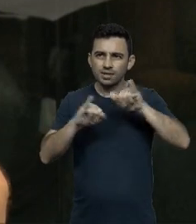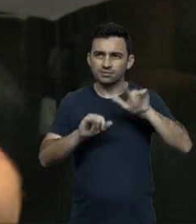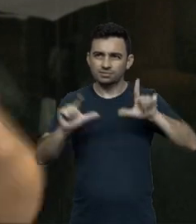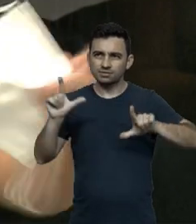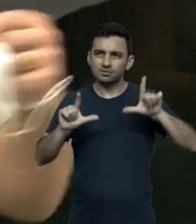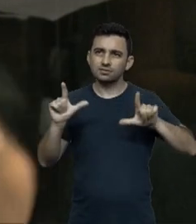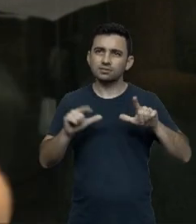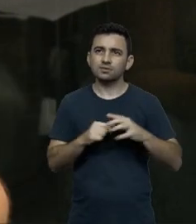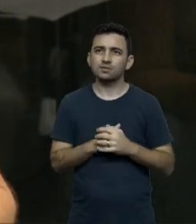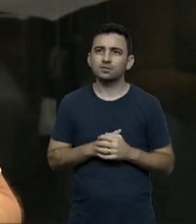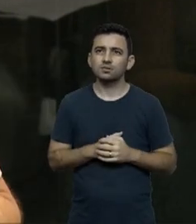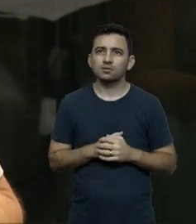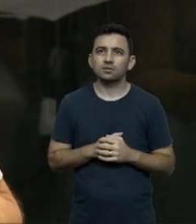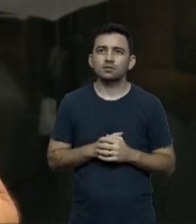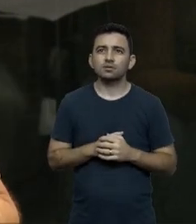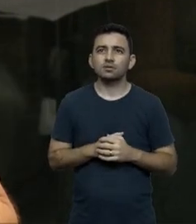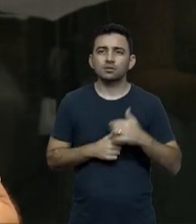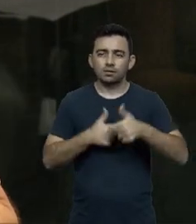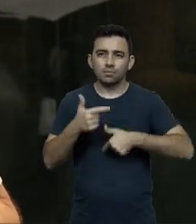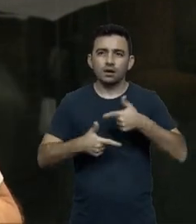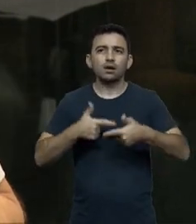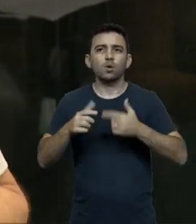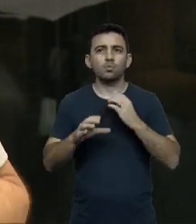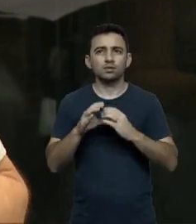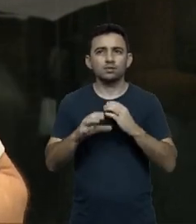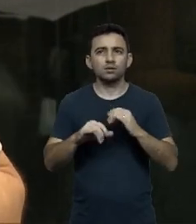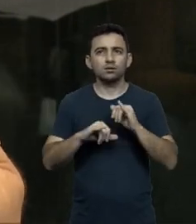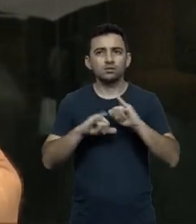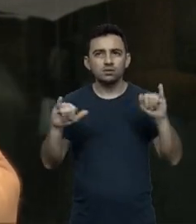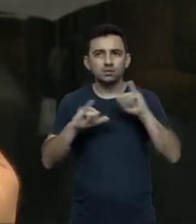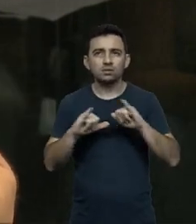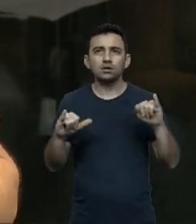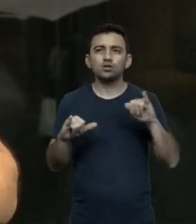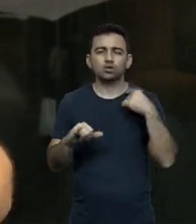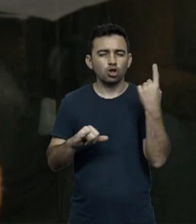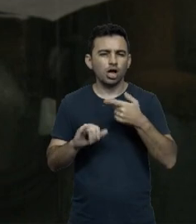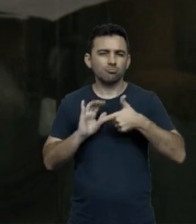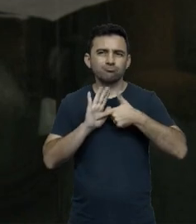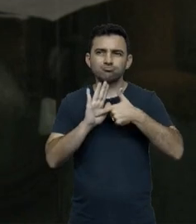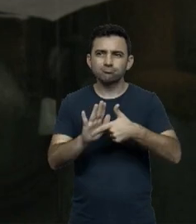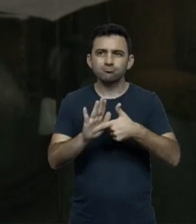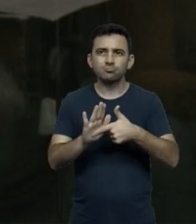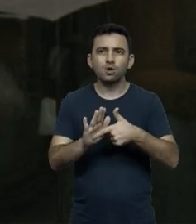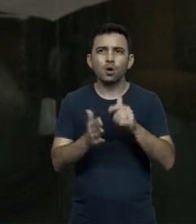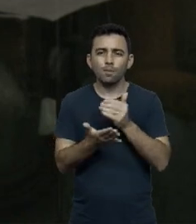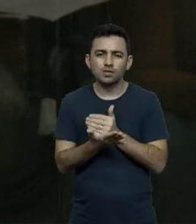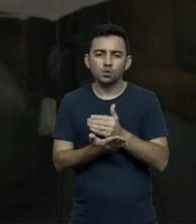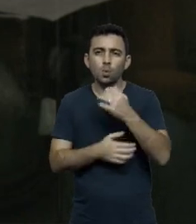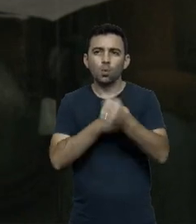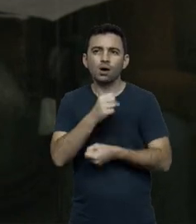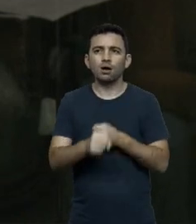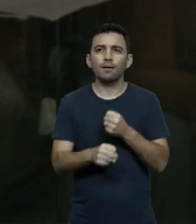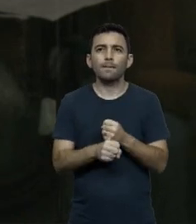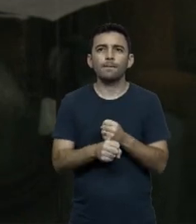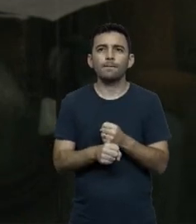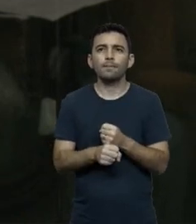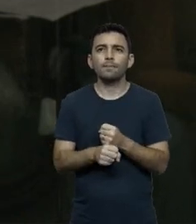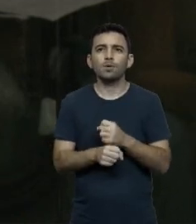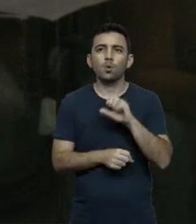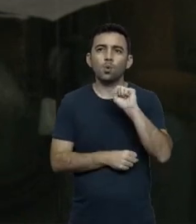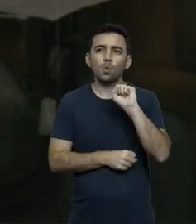nossos trabalhadores da comunicação Nós não somos pela imprensa que começou o ano letivo com